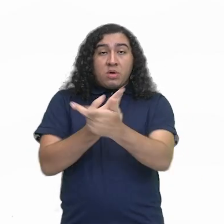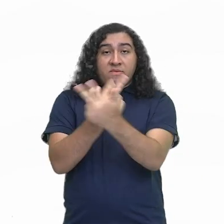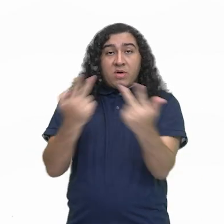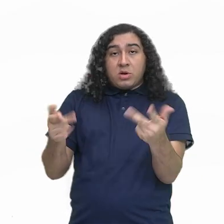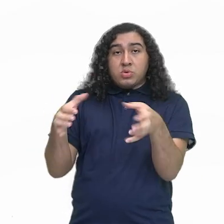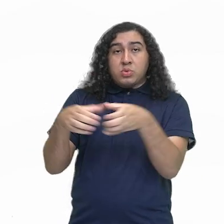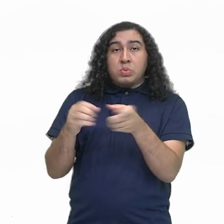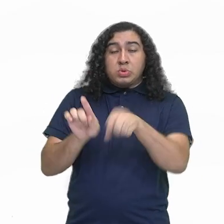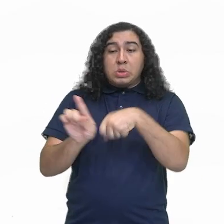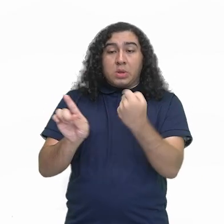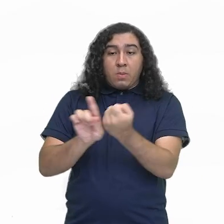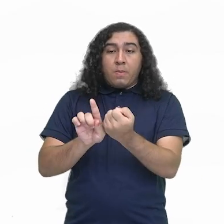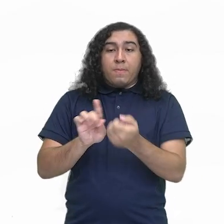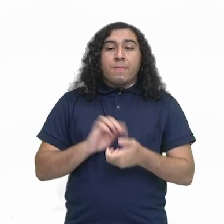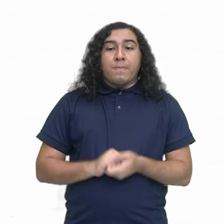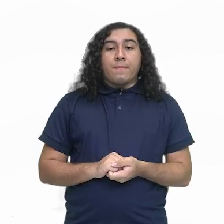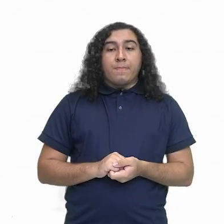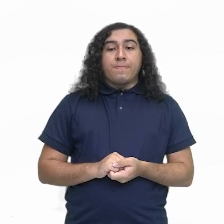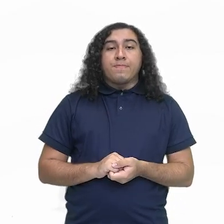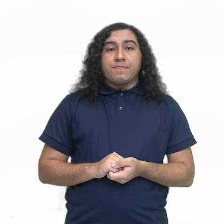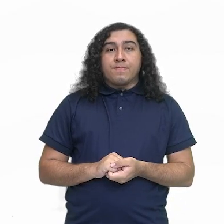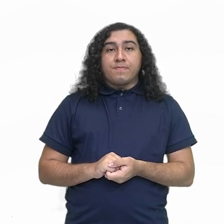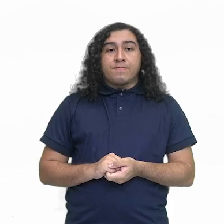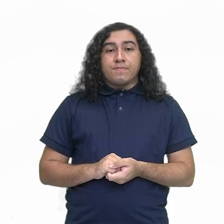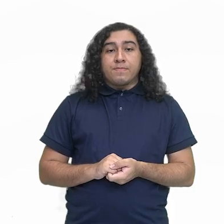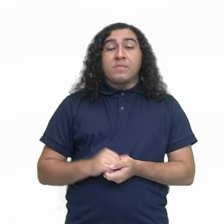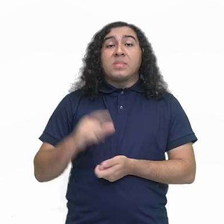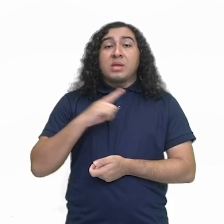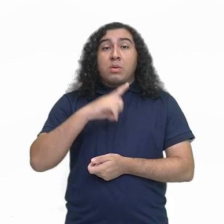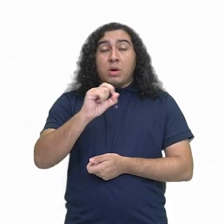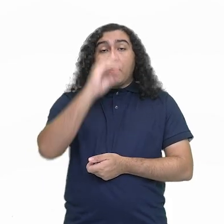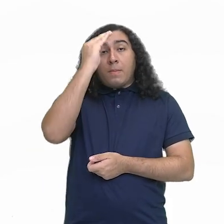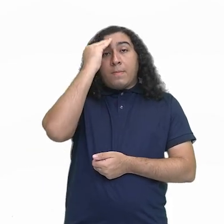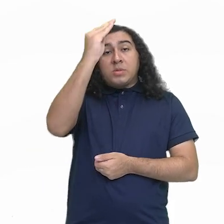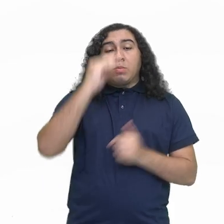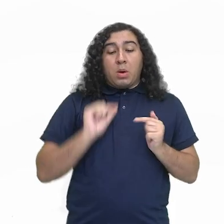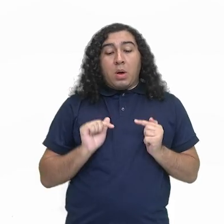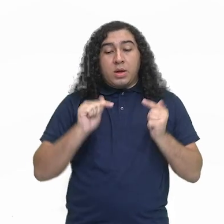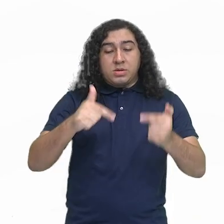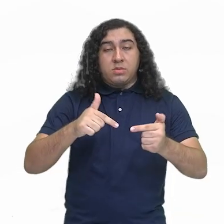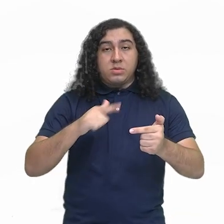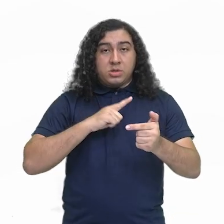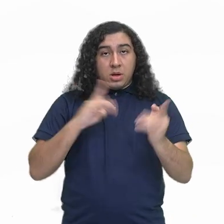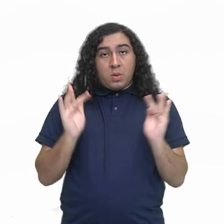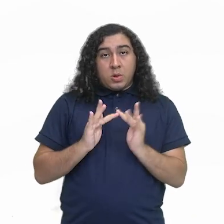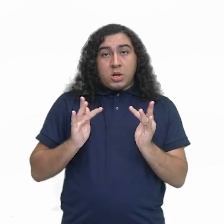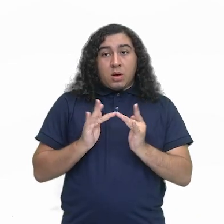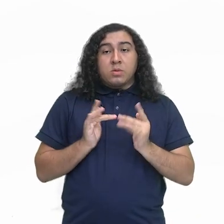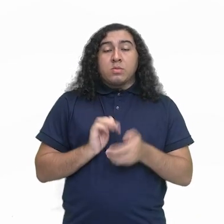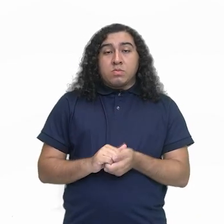diferentes grupos sociais, né? São os agentes que levam, que trazem a socialização, que